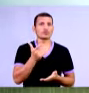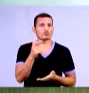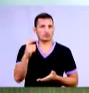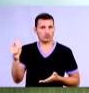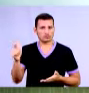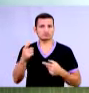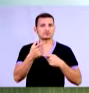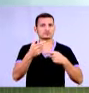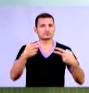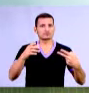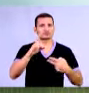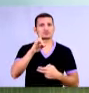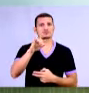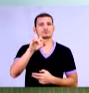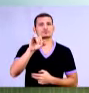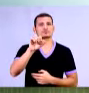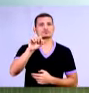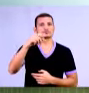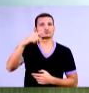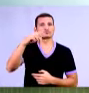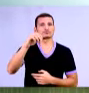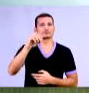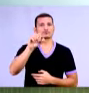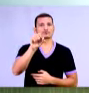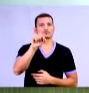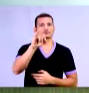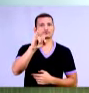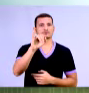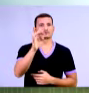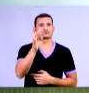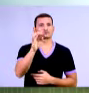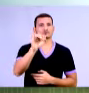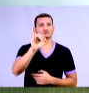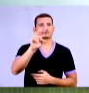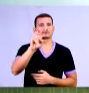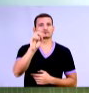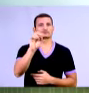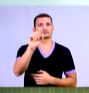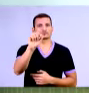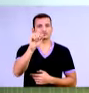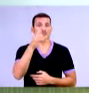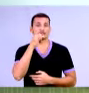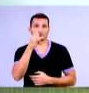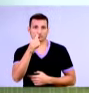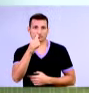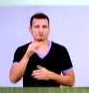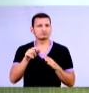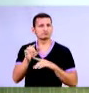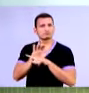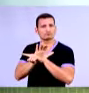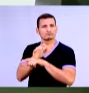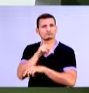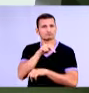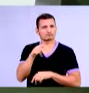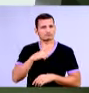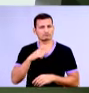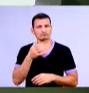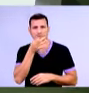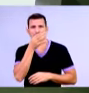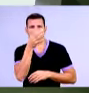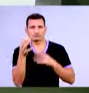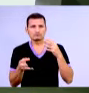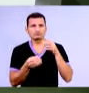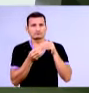dispositivos eletrônicos para a representação da multimídia. Professor Fábio, alguma consideração a respeito disso? Sim,